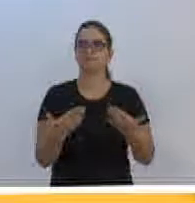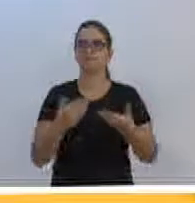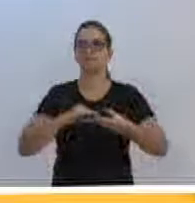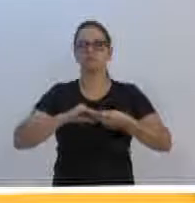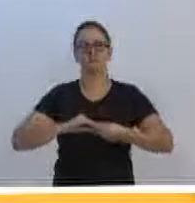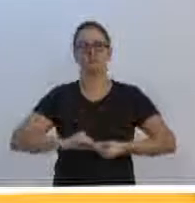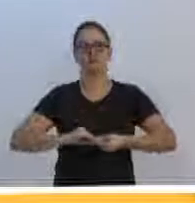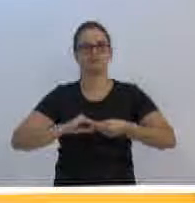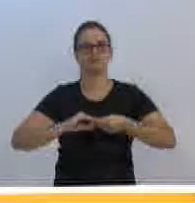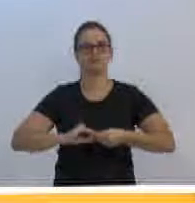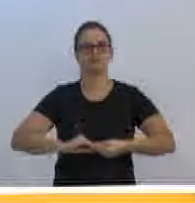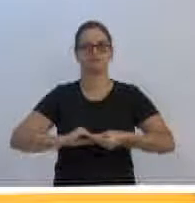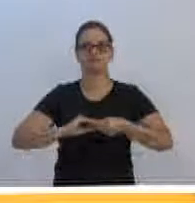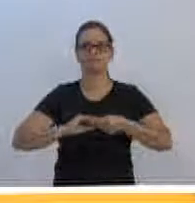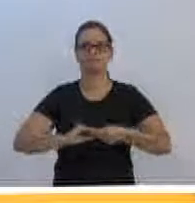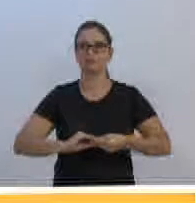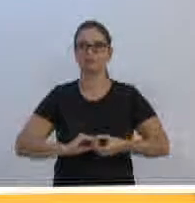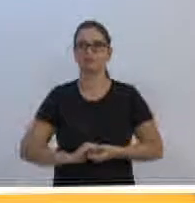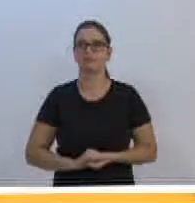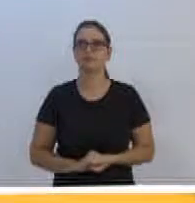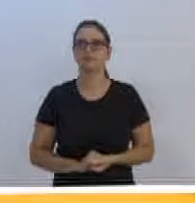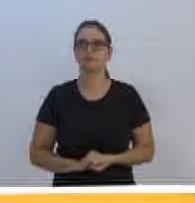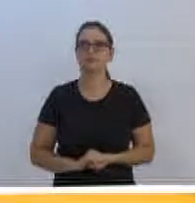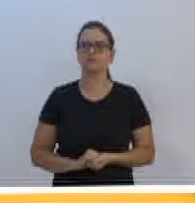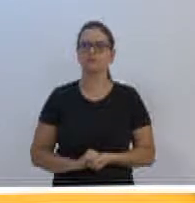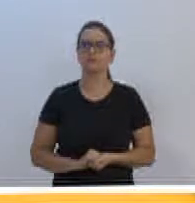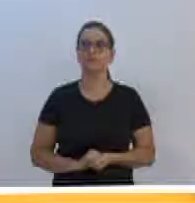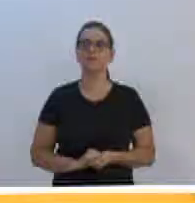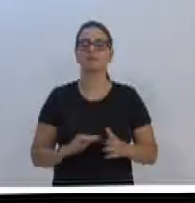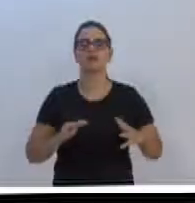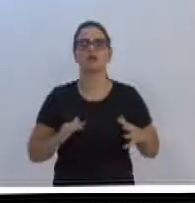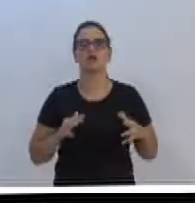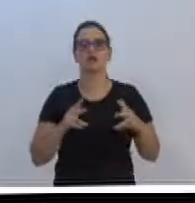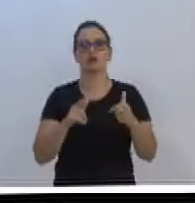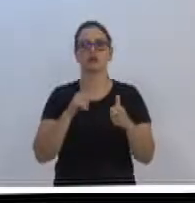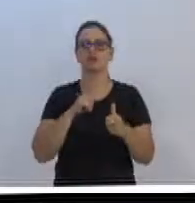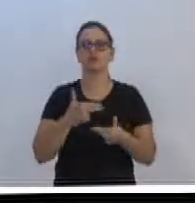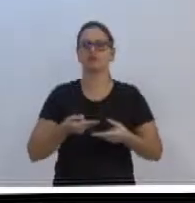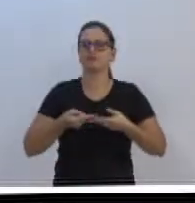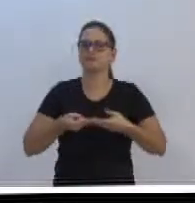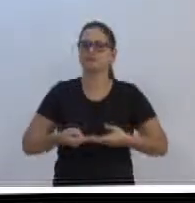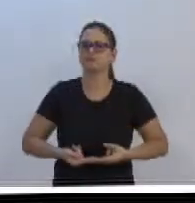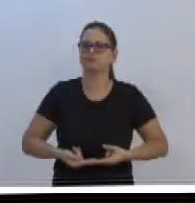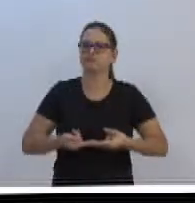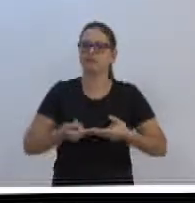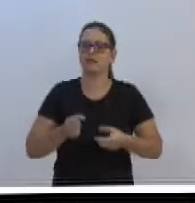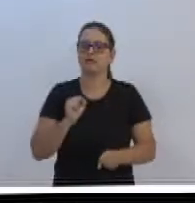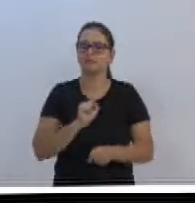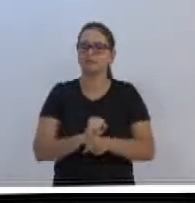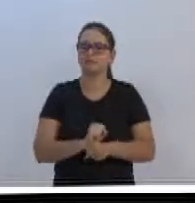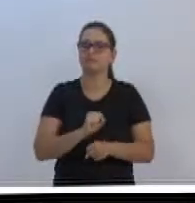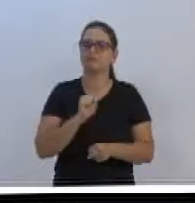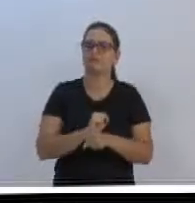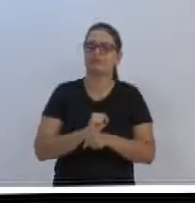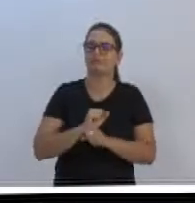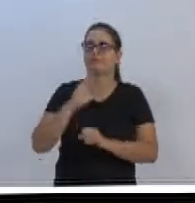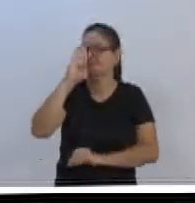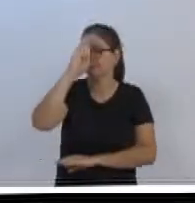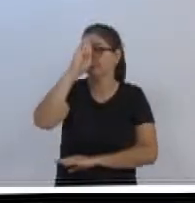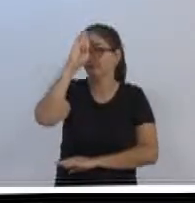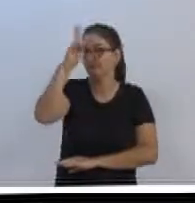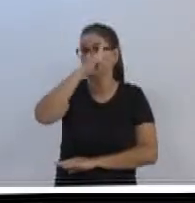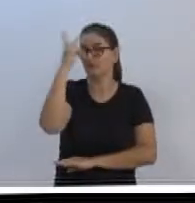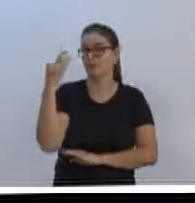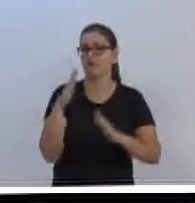saudar é a todos os que tiveram a paciência e esperar principalmente os moradores daquela região